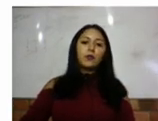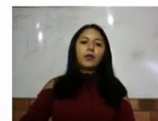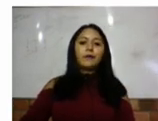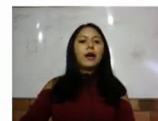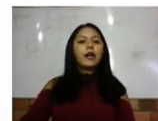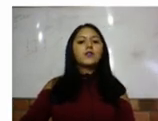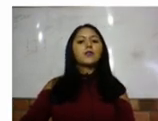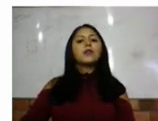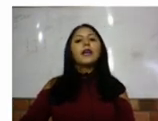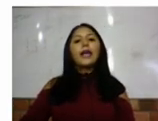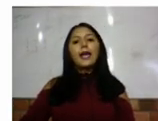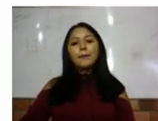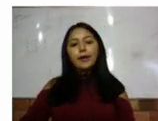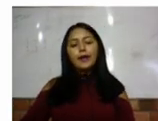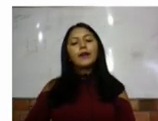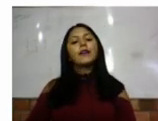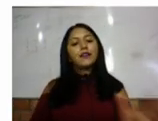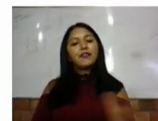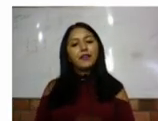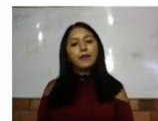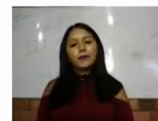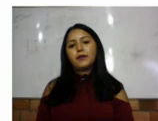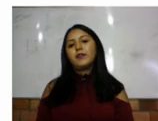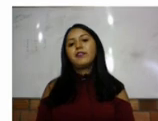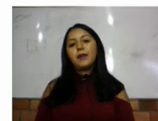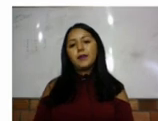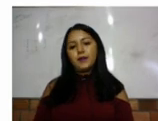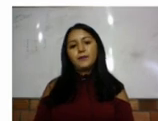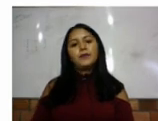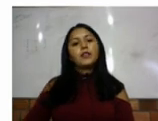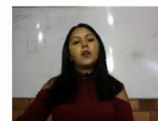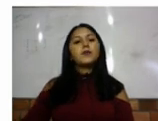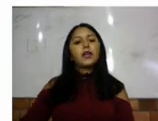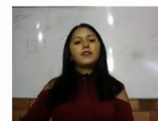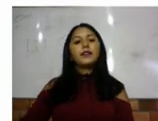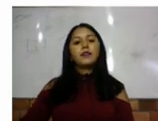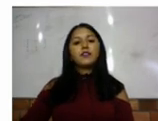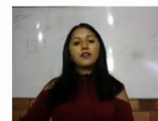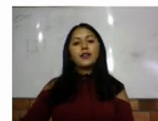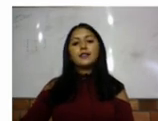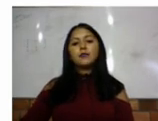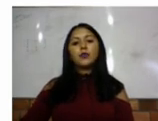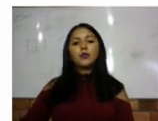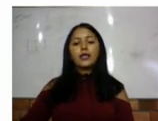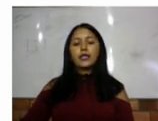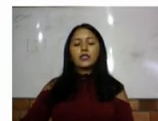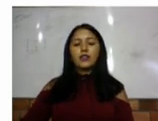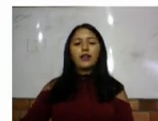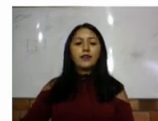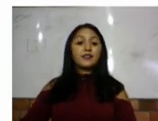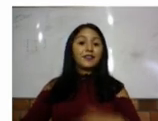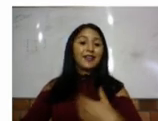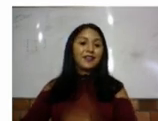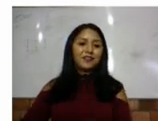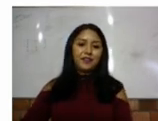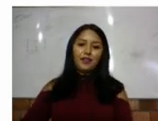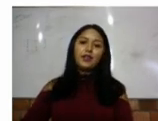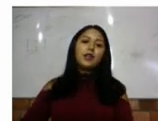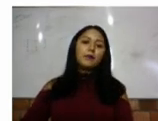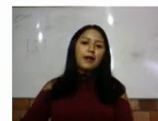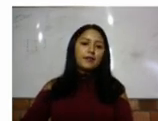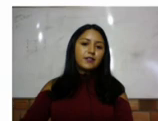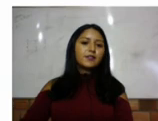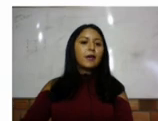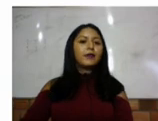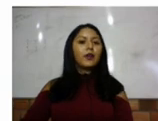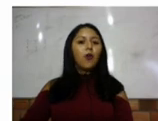macho que é macho lembra que é fêmea e fêmea então observa que tem uma diferença muito grande aliás não tem nada